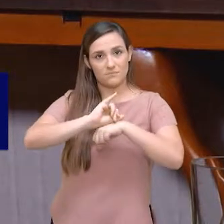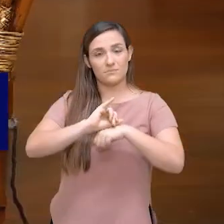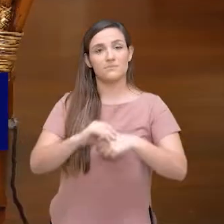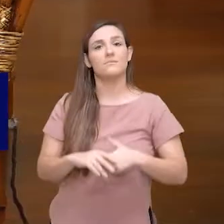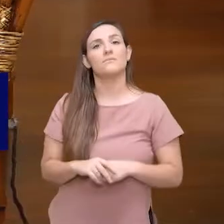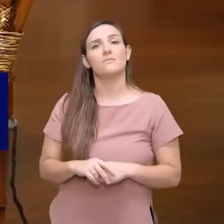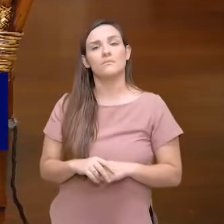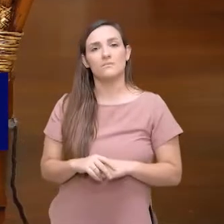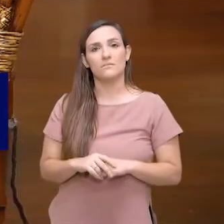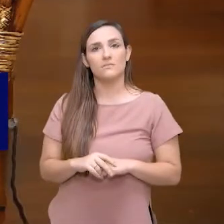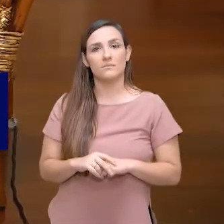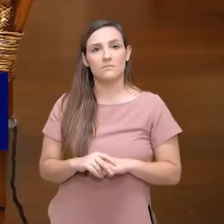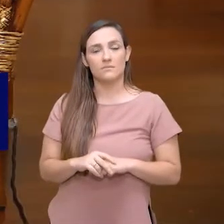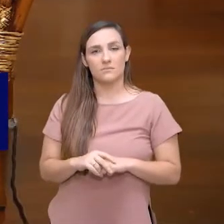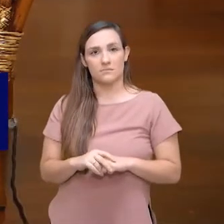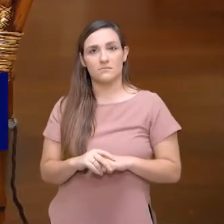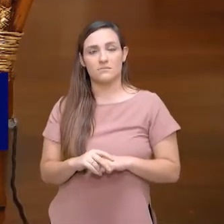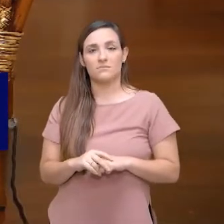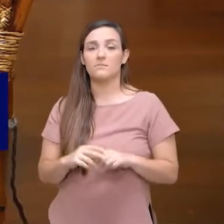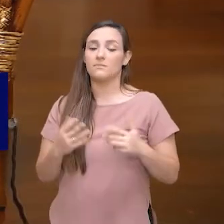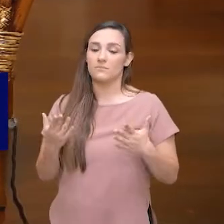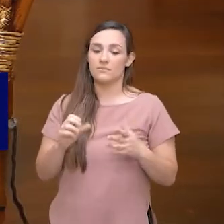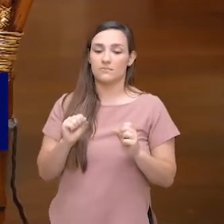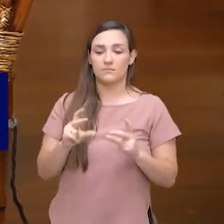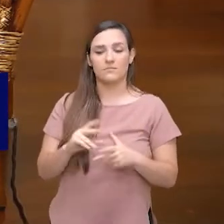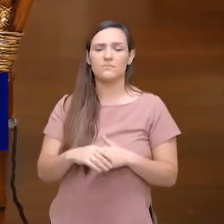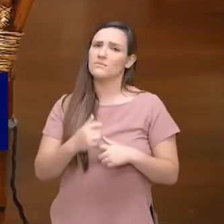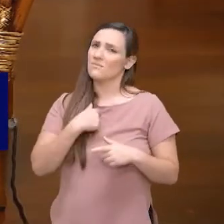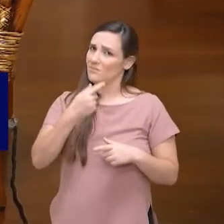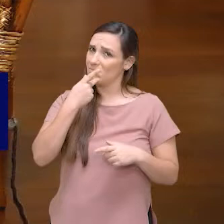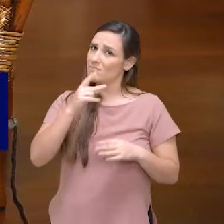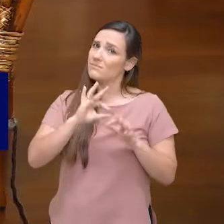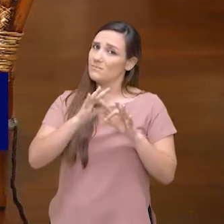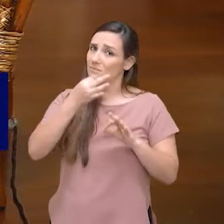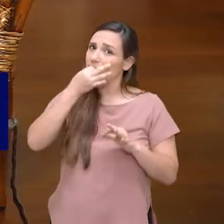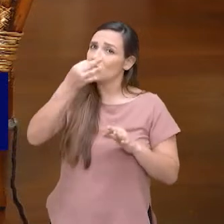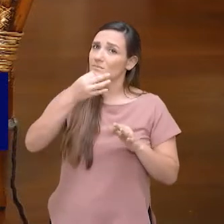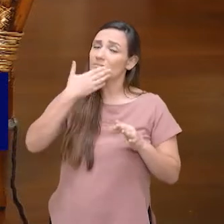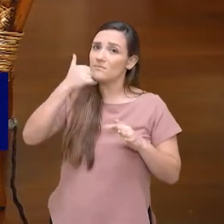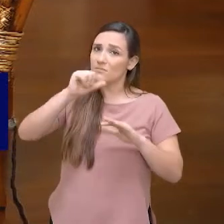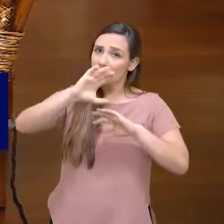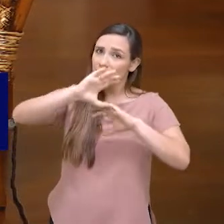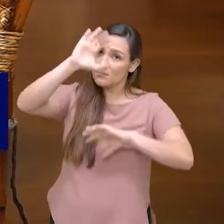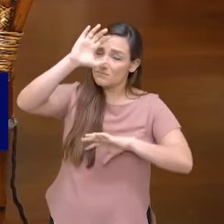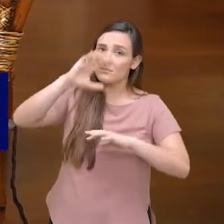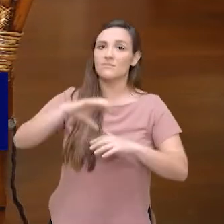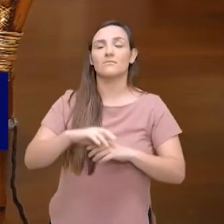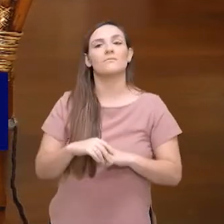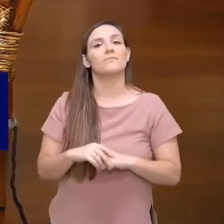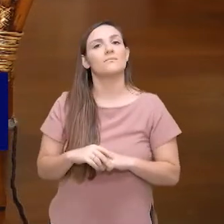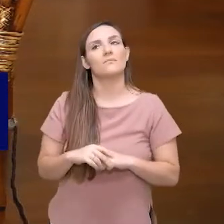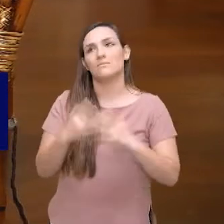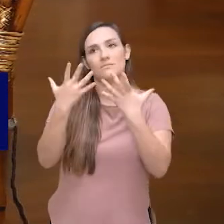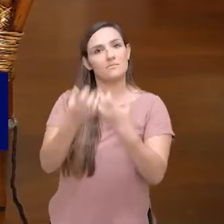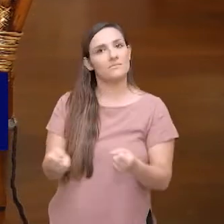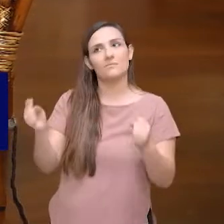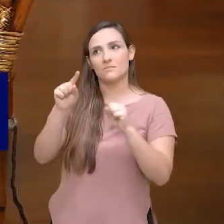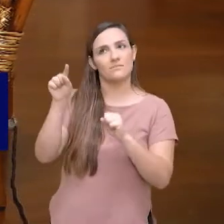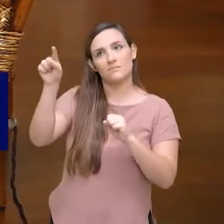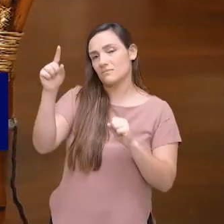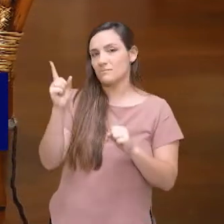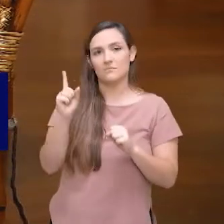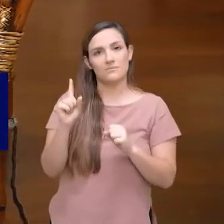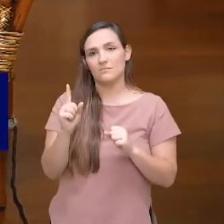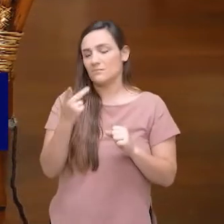cuiabanos. Rondonópolis para lá. Eu falei, venha para cá. Mas ele não aceitou. Nós